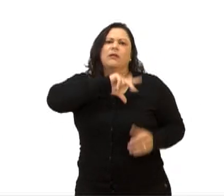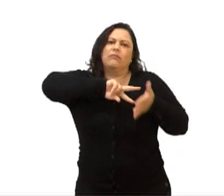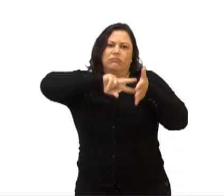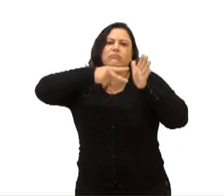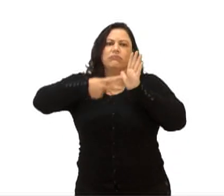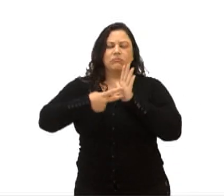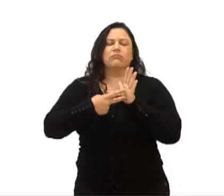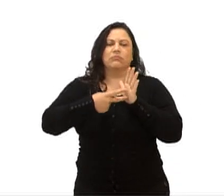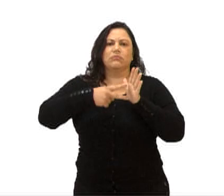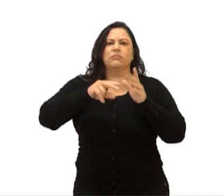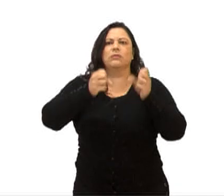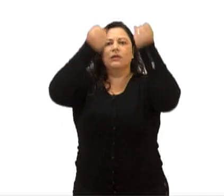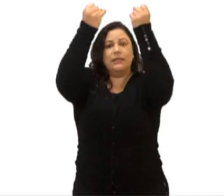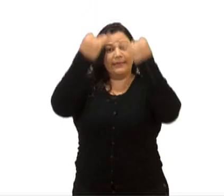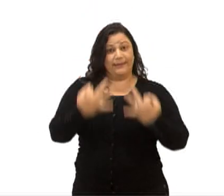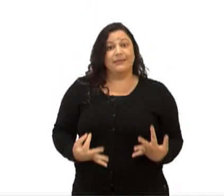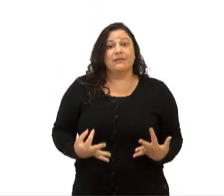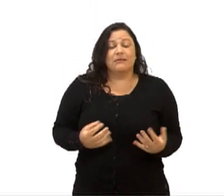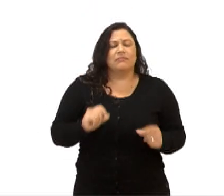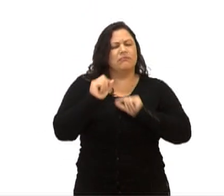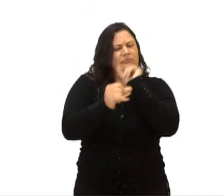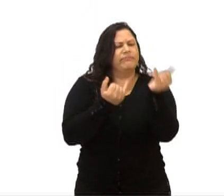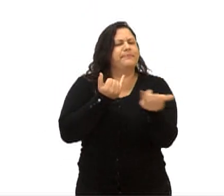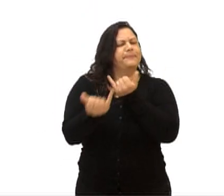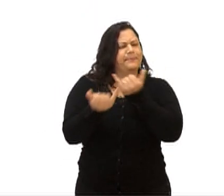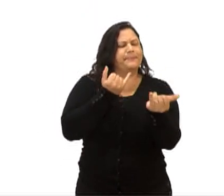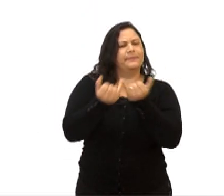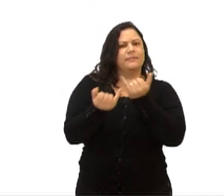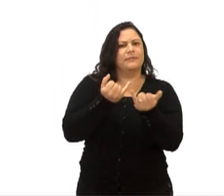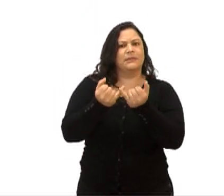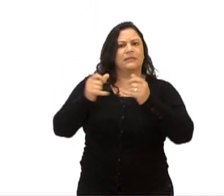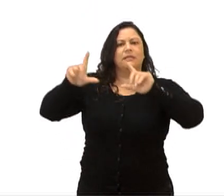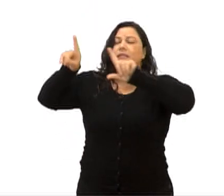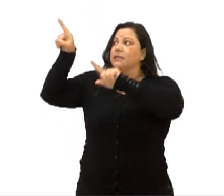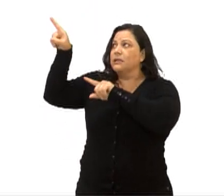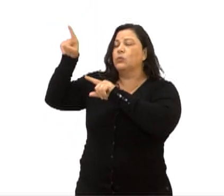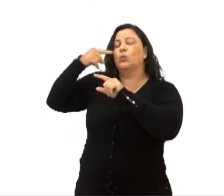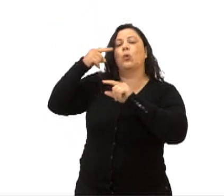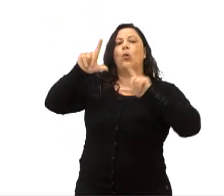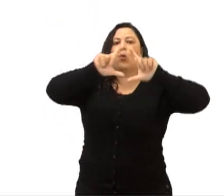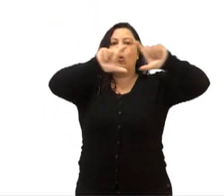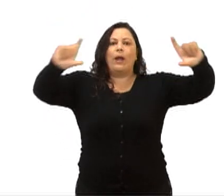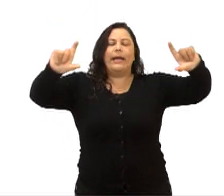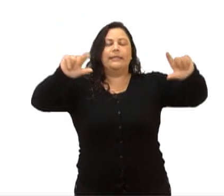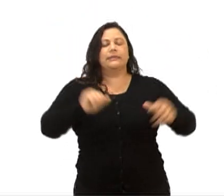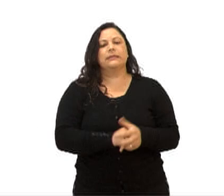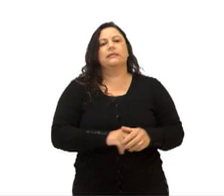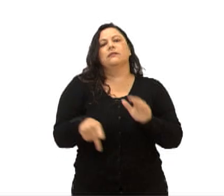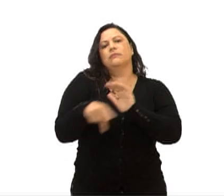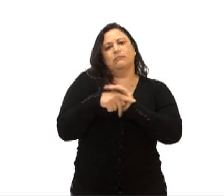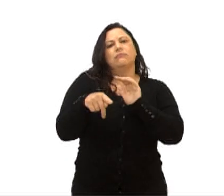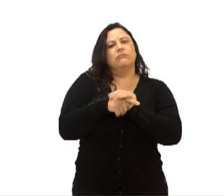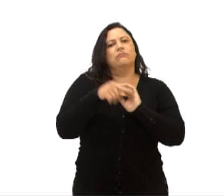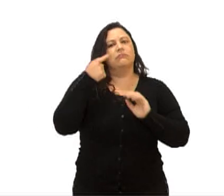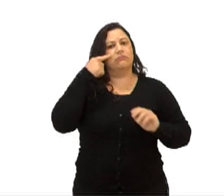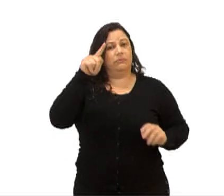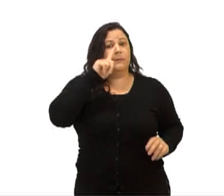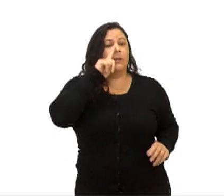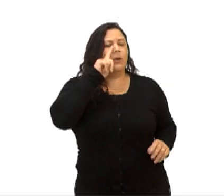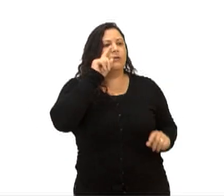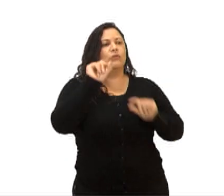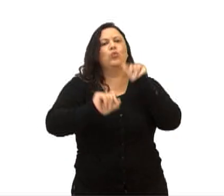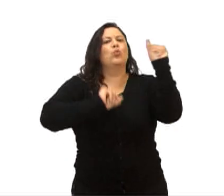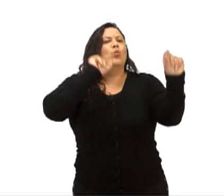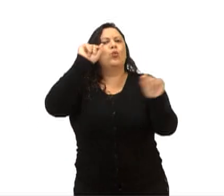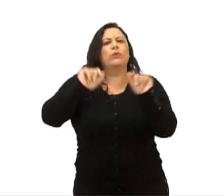encontre aí uma definição muito parecida com essa, tá? Então, primeiro, lá no grego, acompanha a tela aqui, política